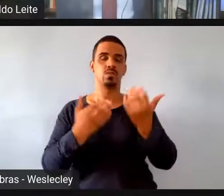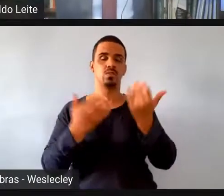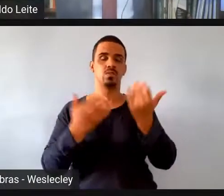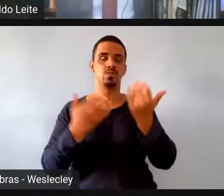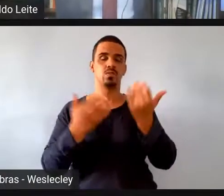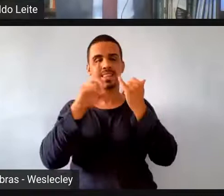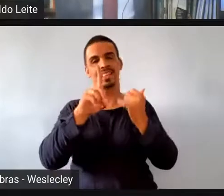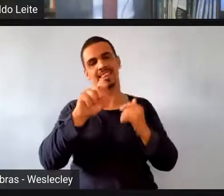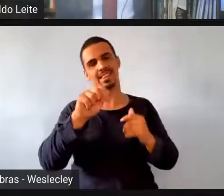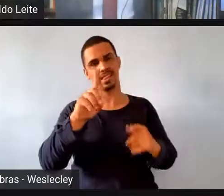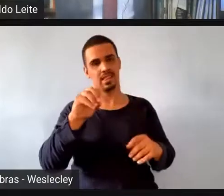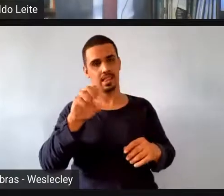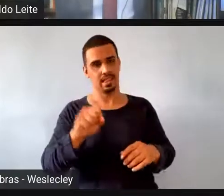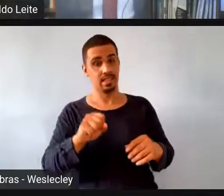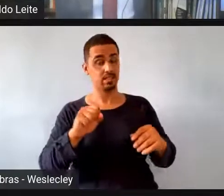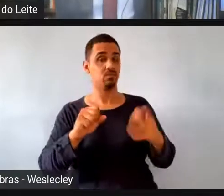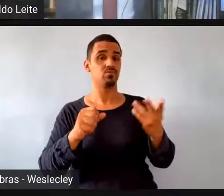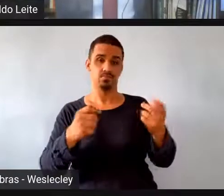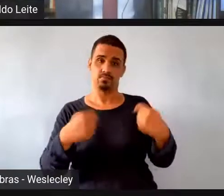com boa regulação.